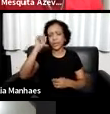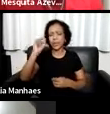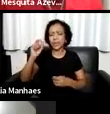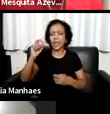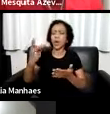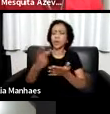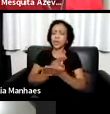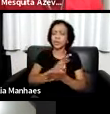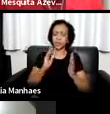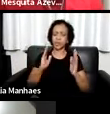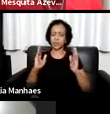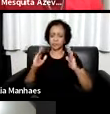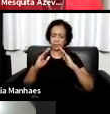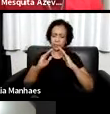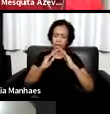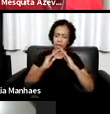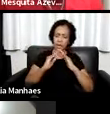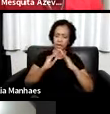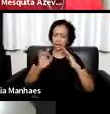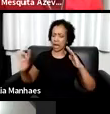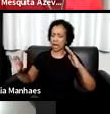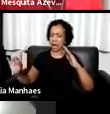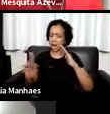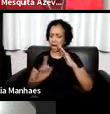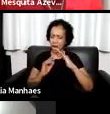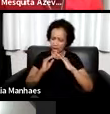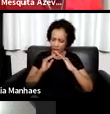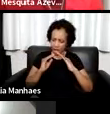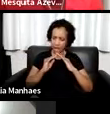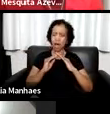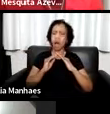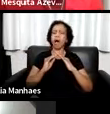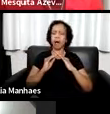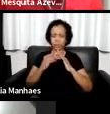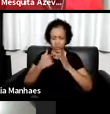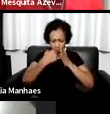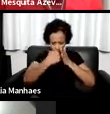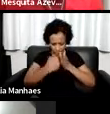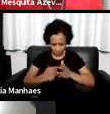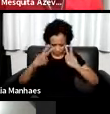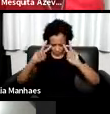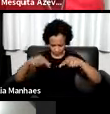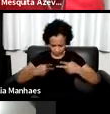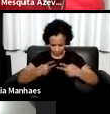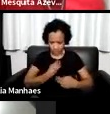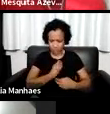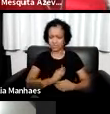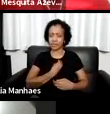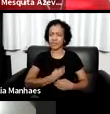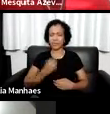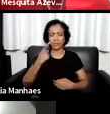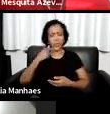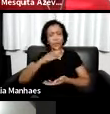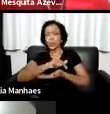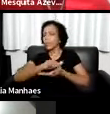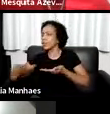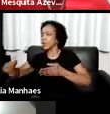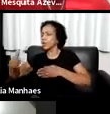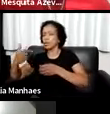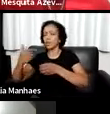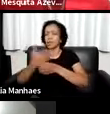de isolamento, de esvaziamento nas cidades, de estarmos em nossos próprios